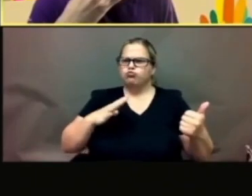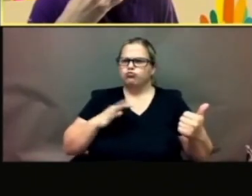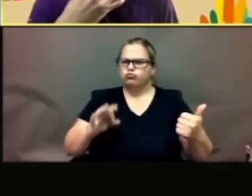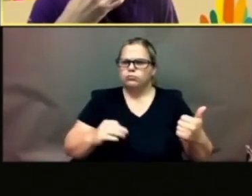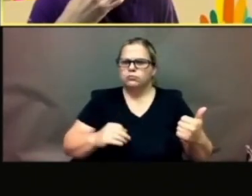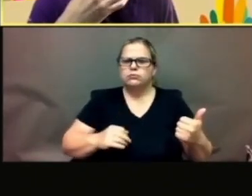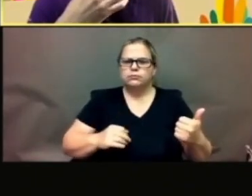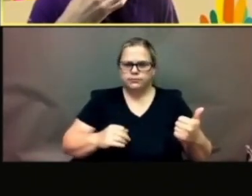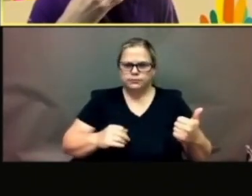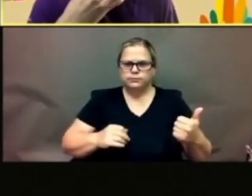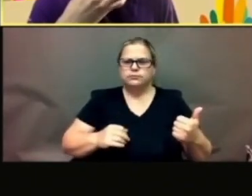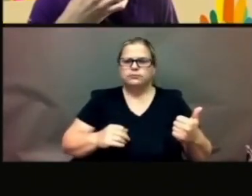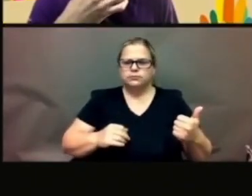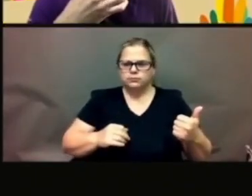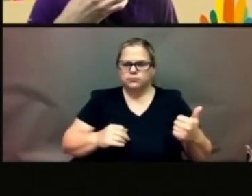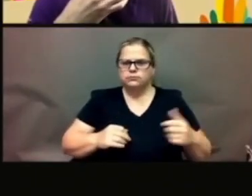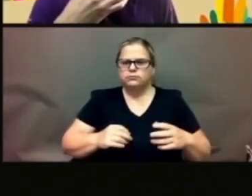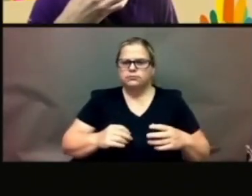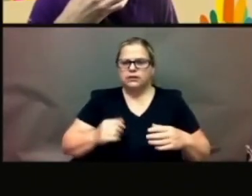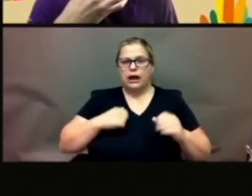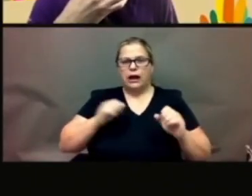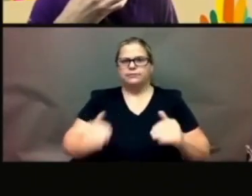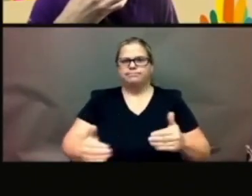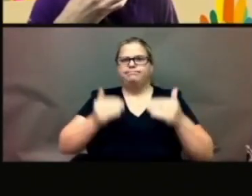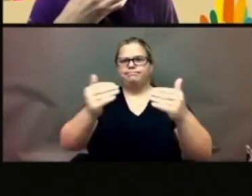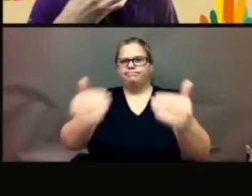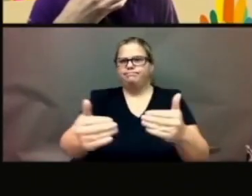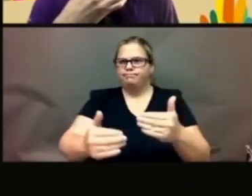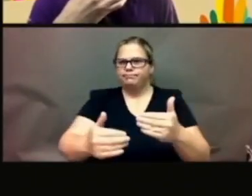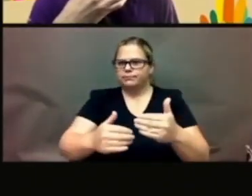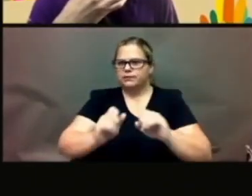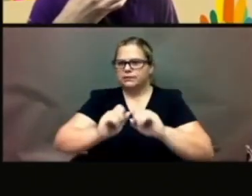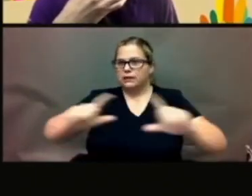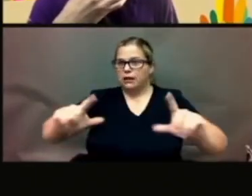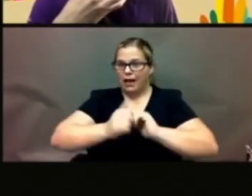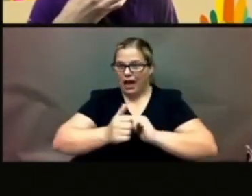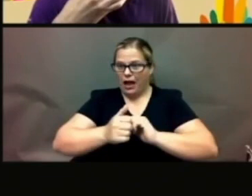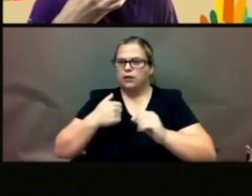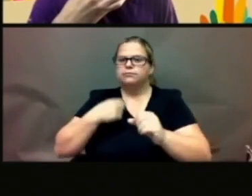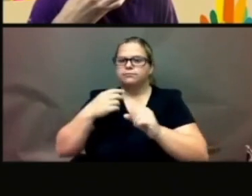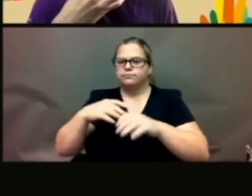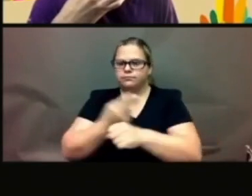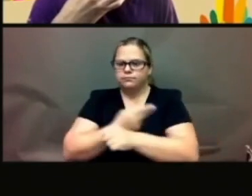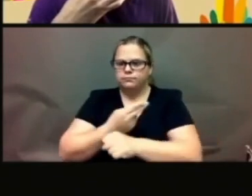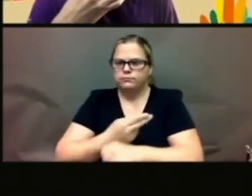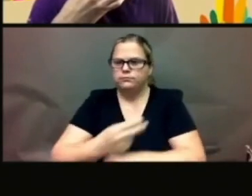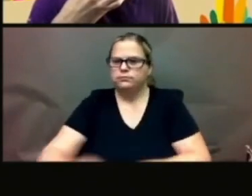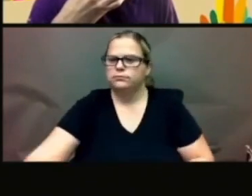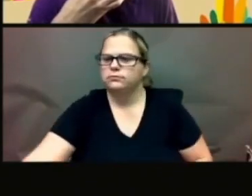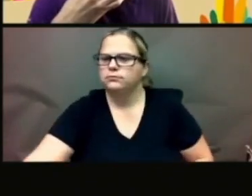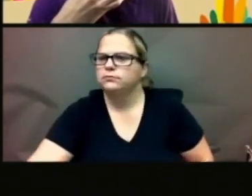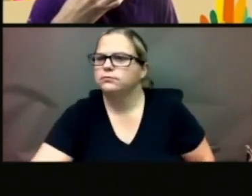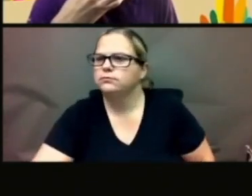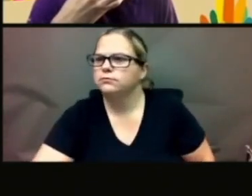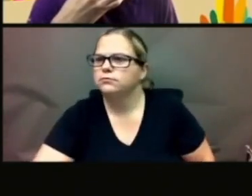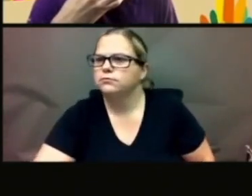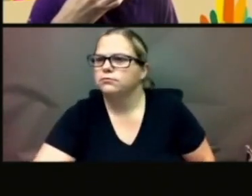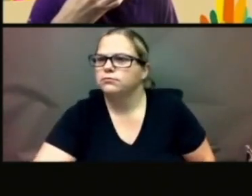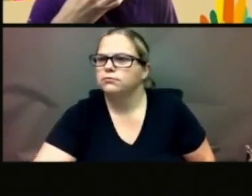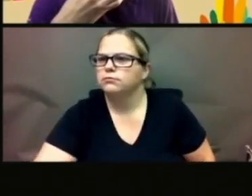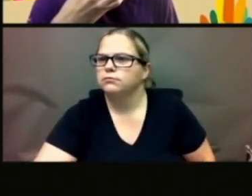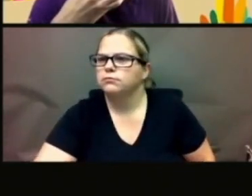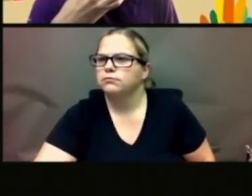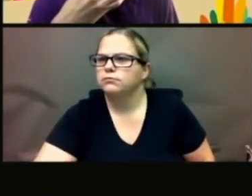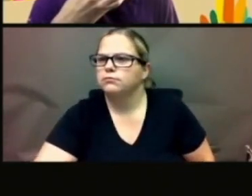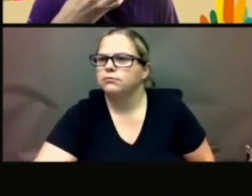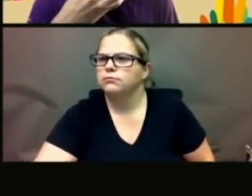Ah, está aqui. Então, eu posso ir para o meu próximo slide, ir e voltar.